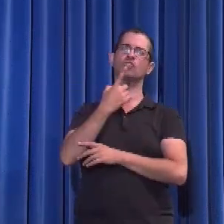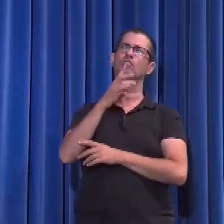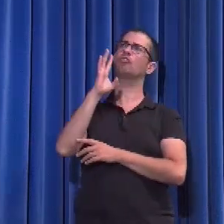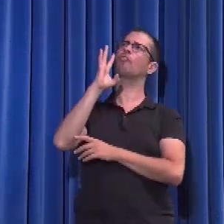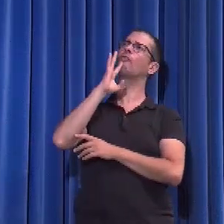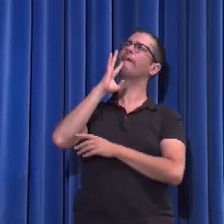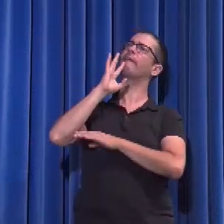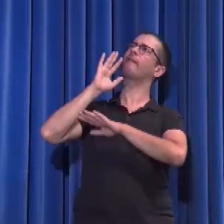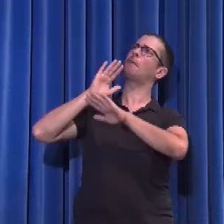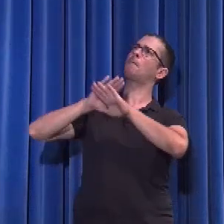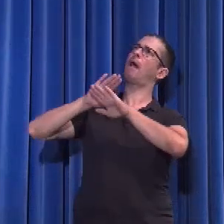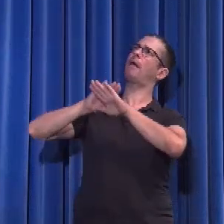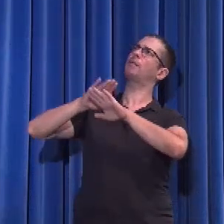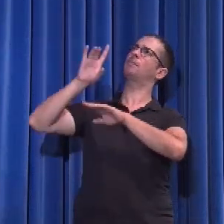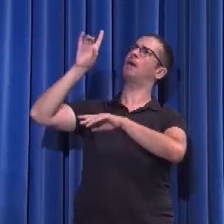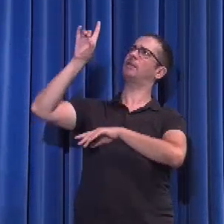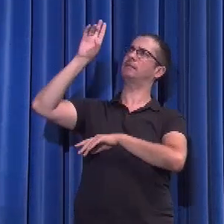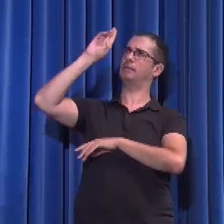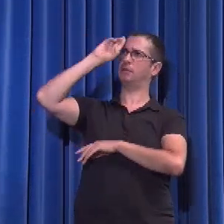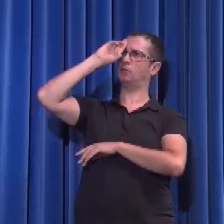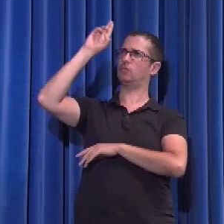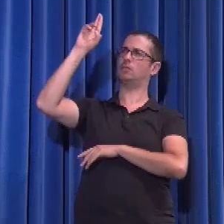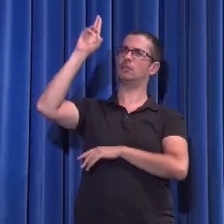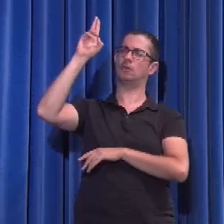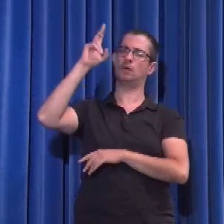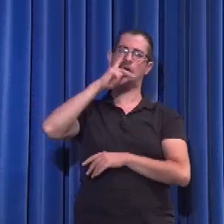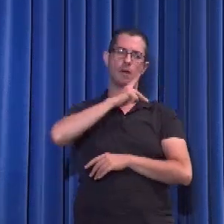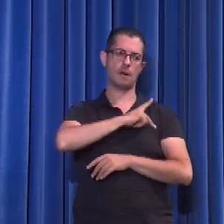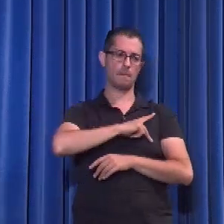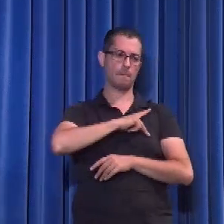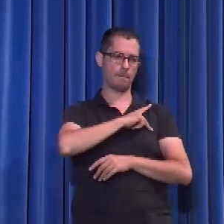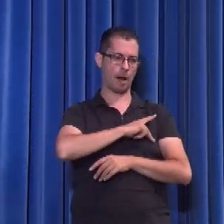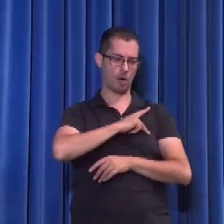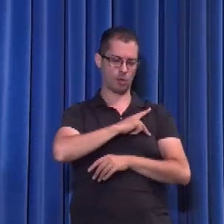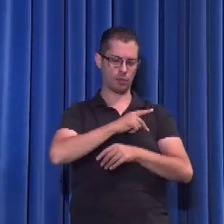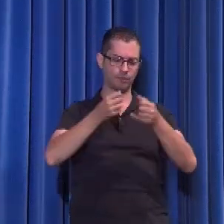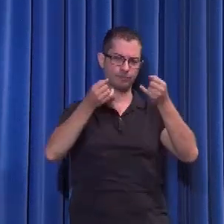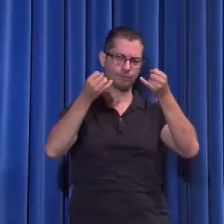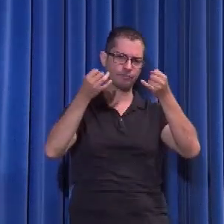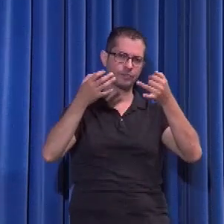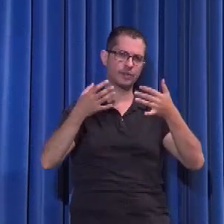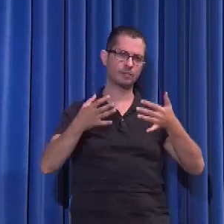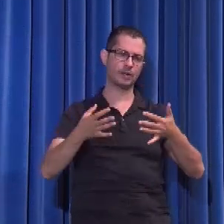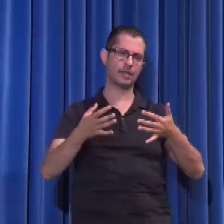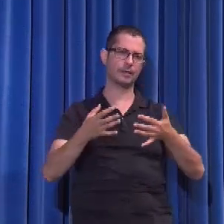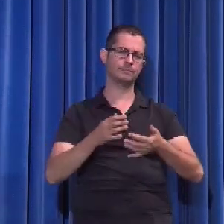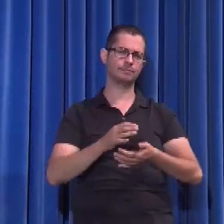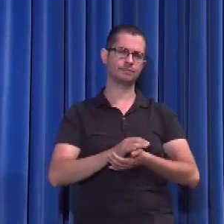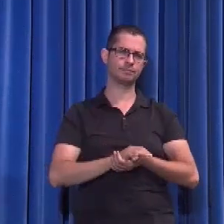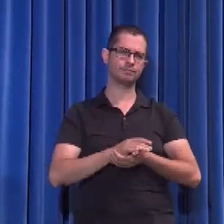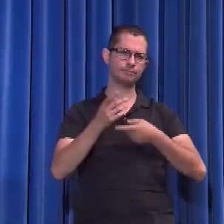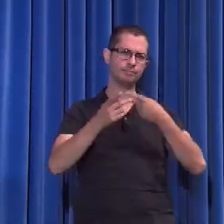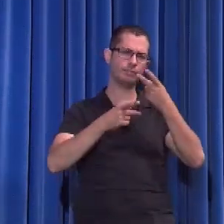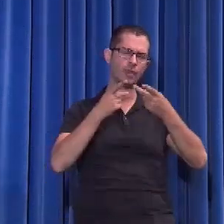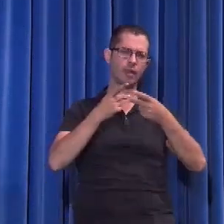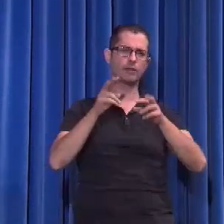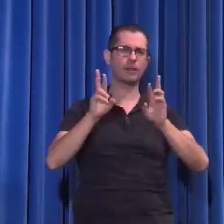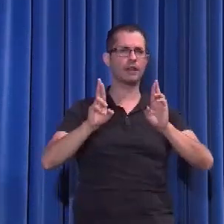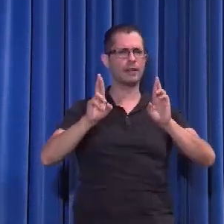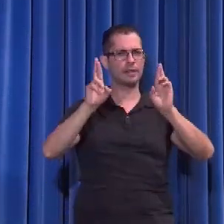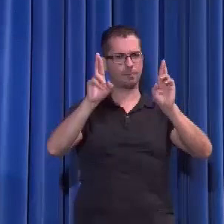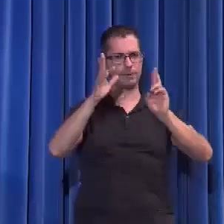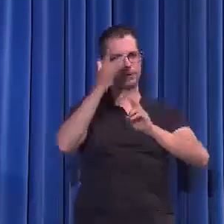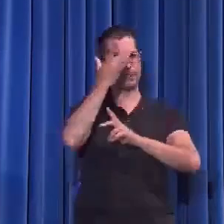mais o nosso Senhor. O apóstolo Paulo, em 1 Coríntios, capítulo 15, 34, falando sobre a esperança